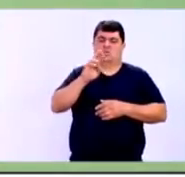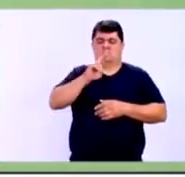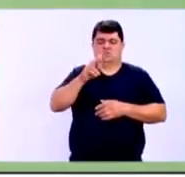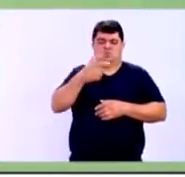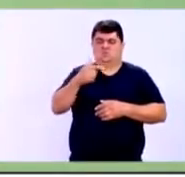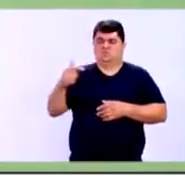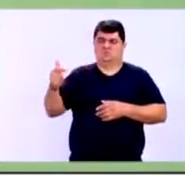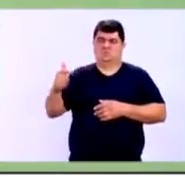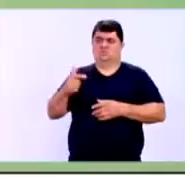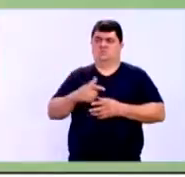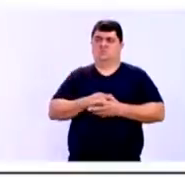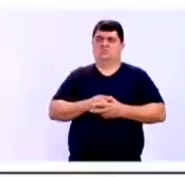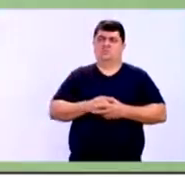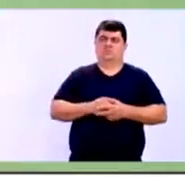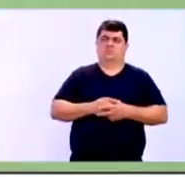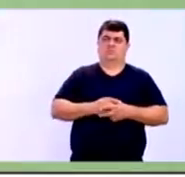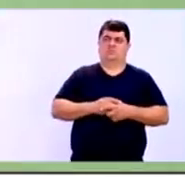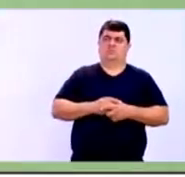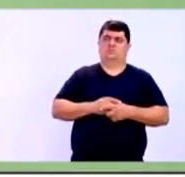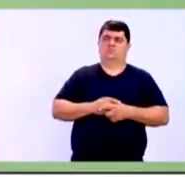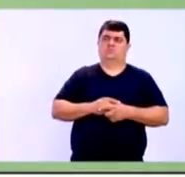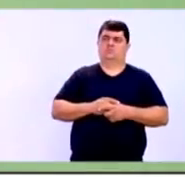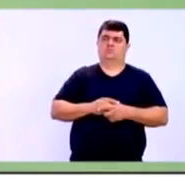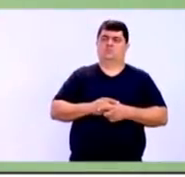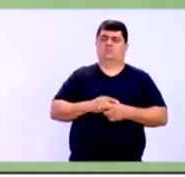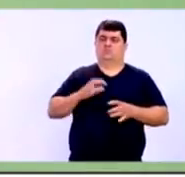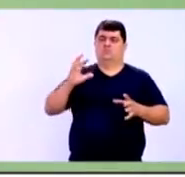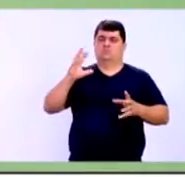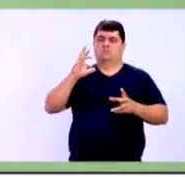não é um método muito utilizado.